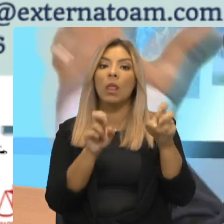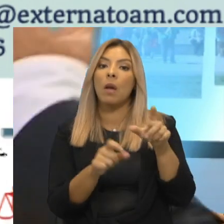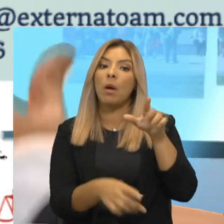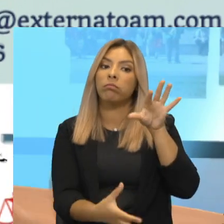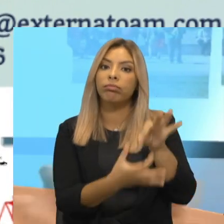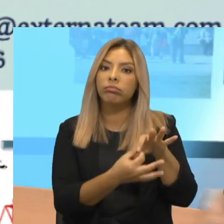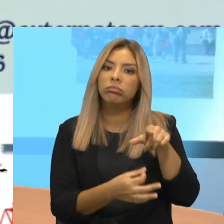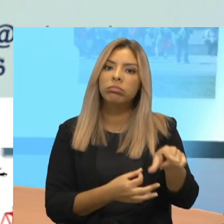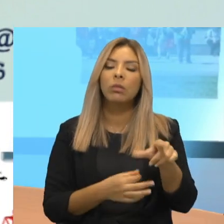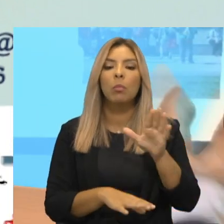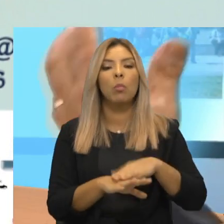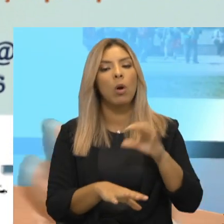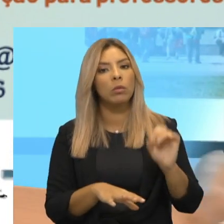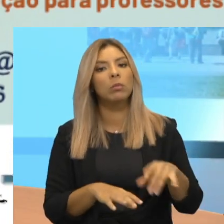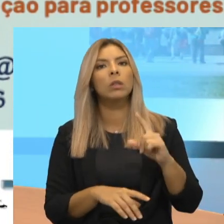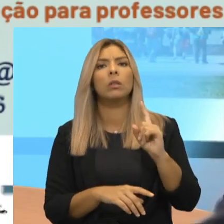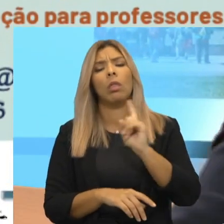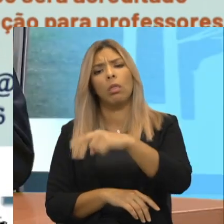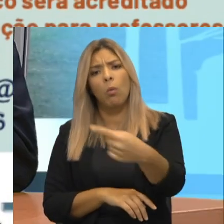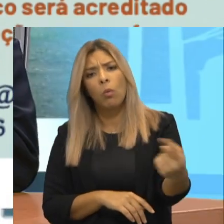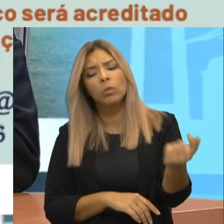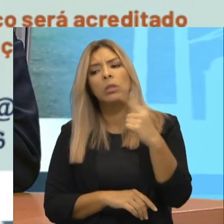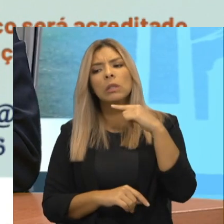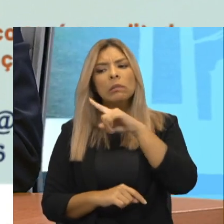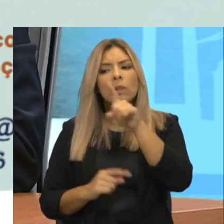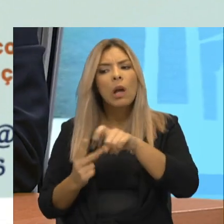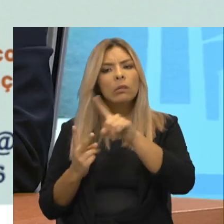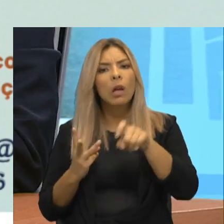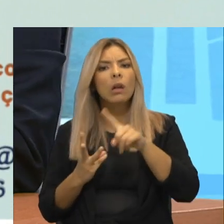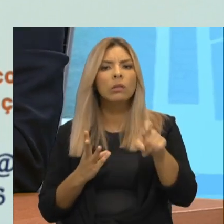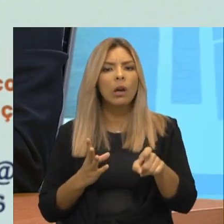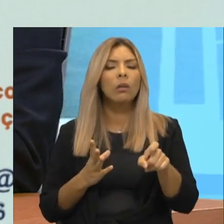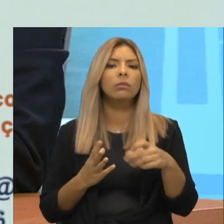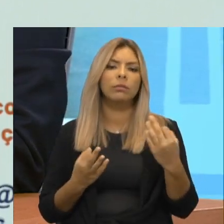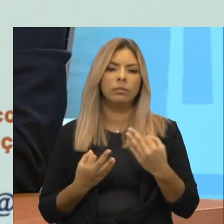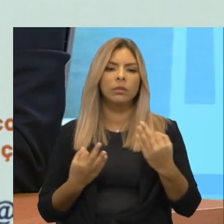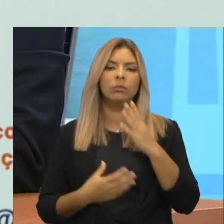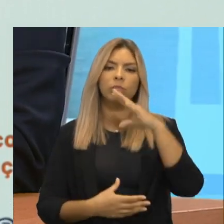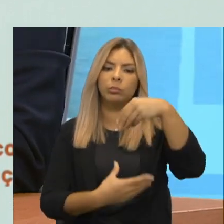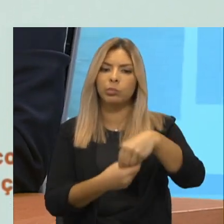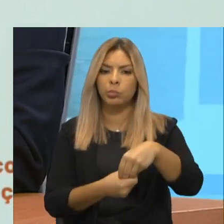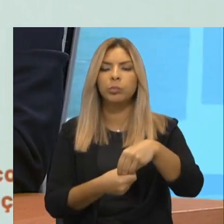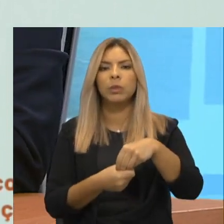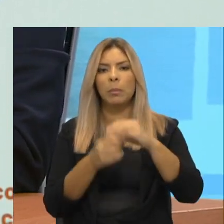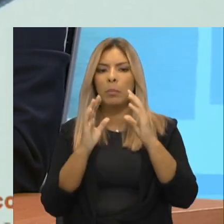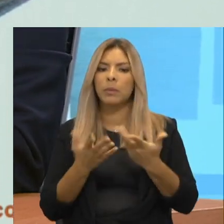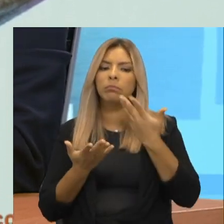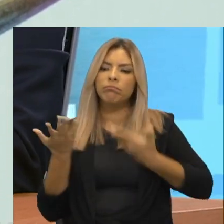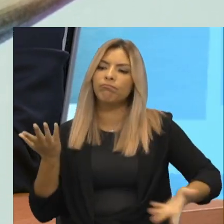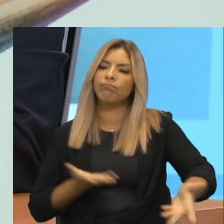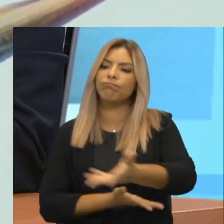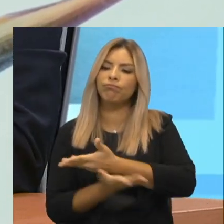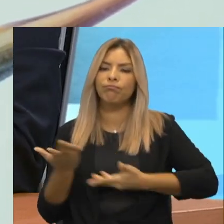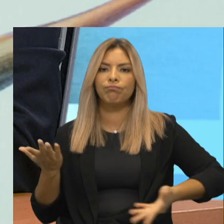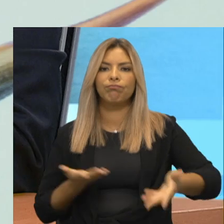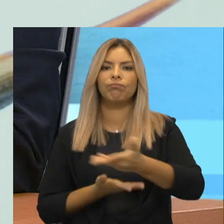mas abrindo depois às grandes questões que a congregação pretende que sejam tratadas e